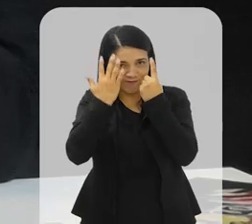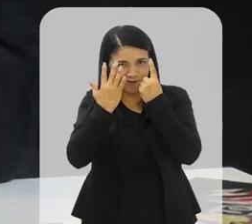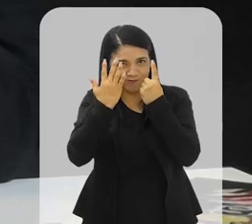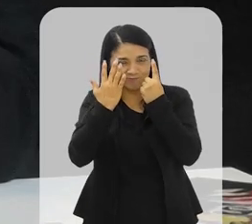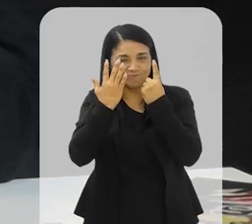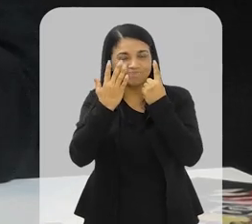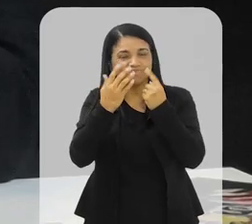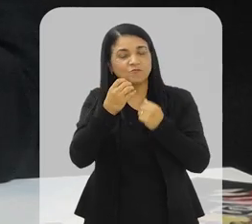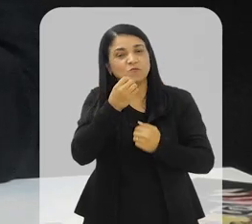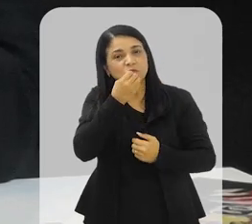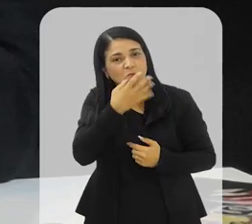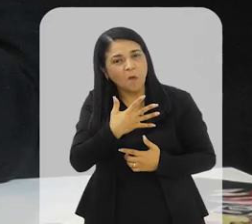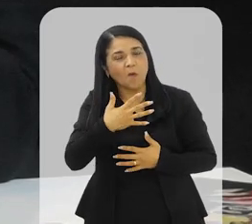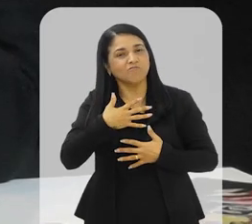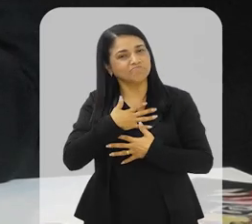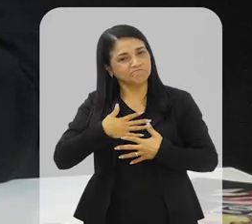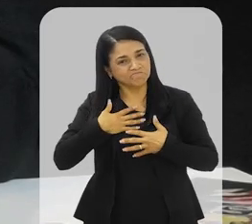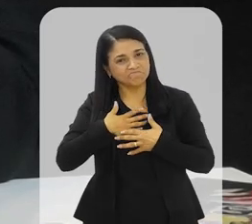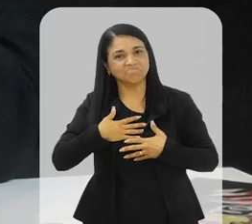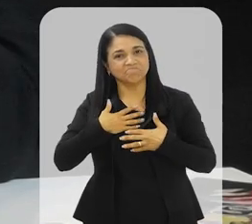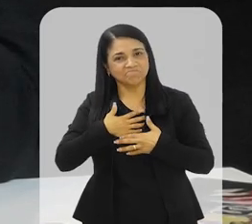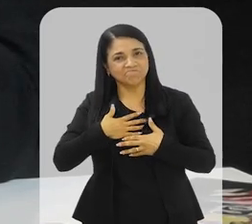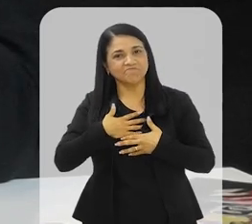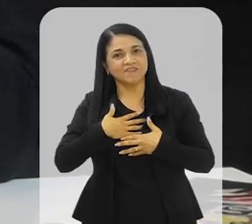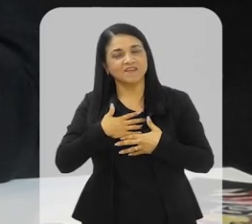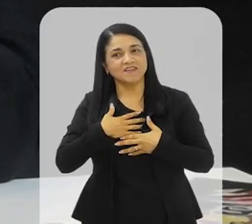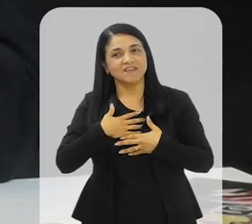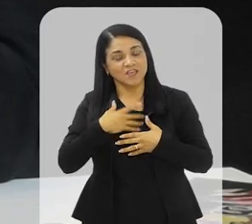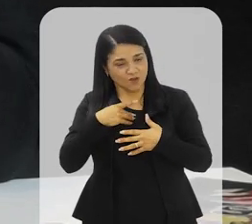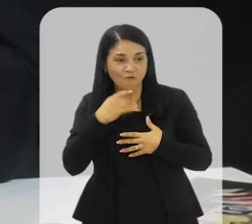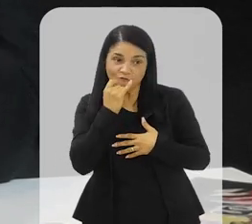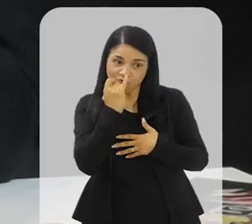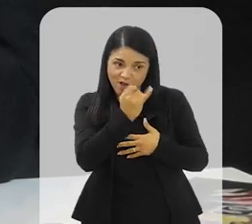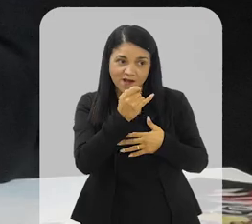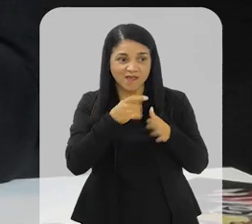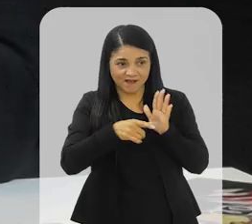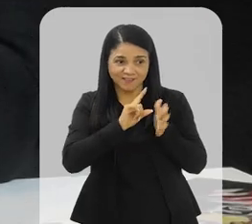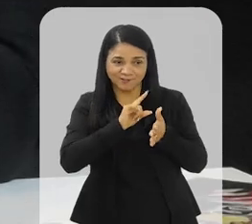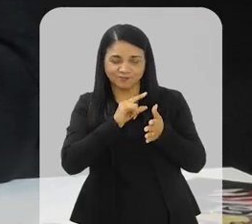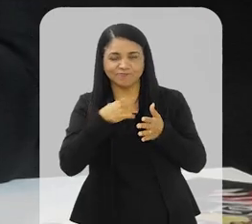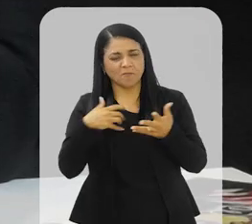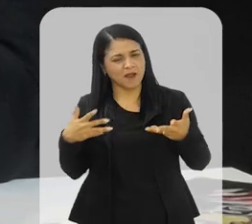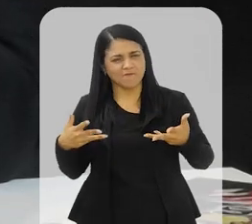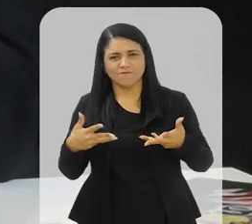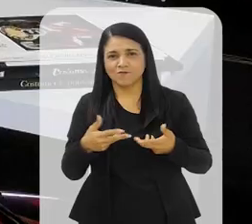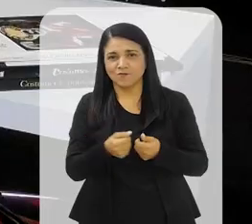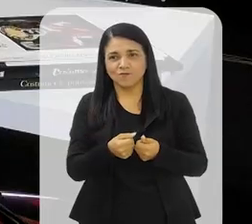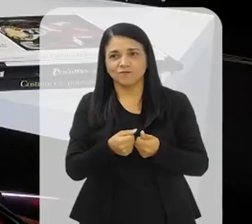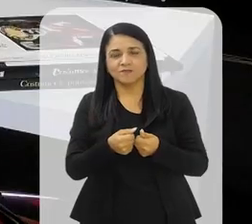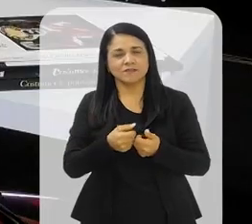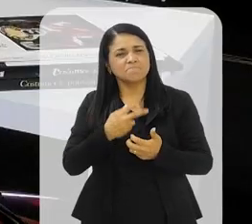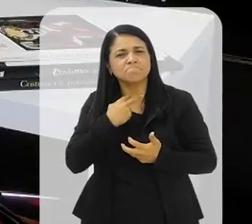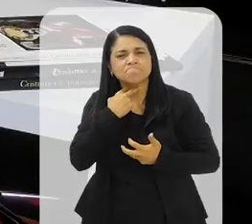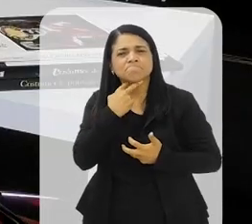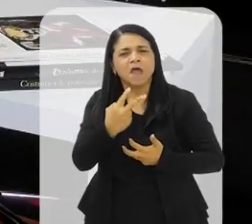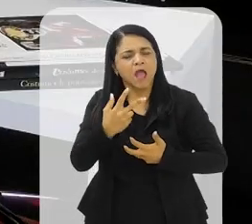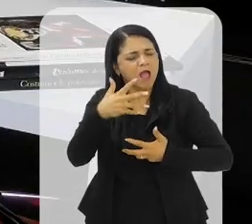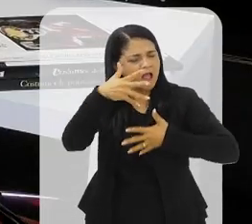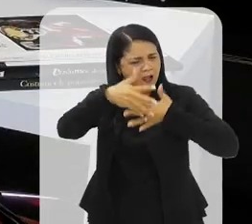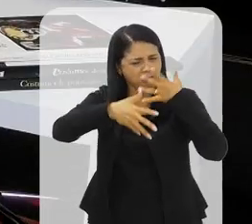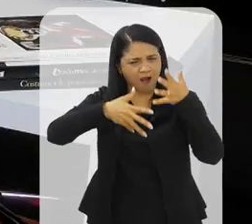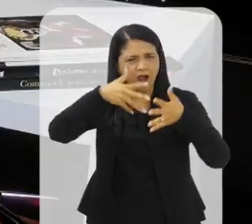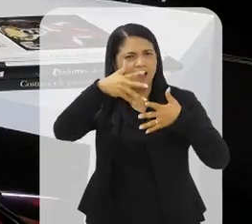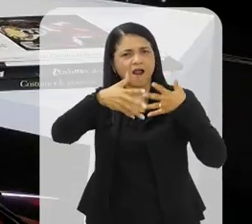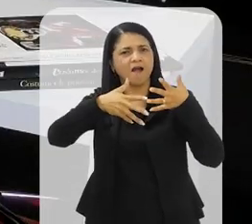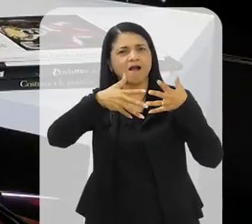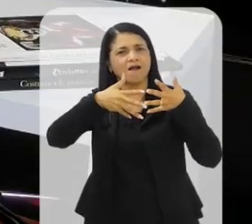do do espaço carnaval e aquele foi muito gratificante né repito eu cheguei até externar isso para você aquilo era maravilhoso né aquela maneira